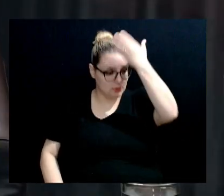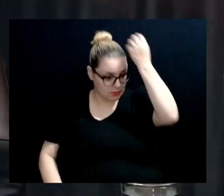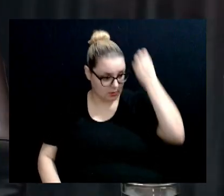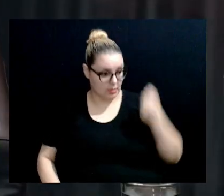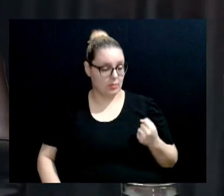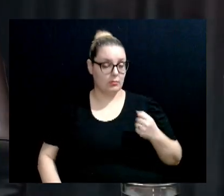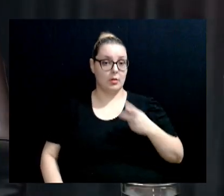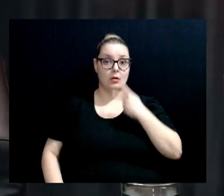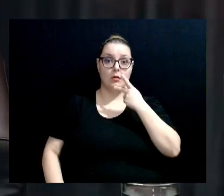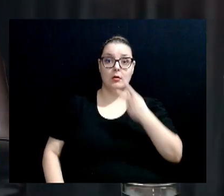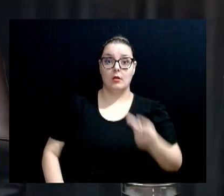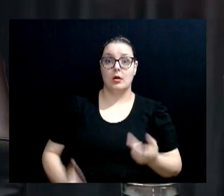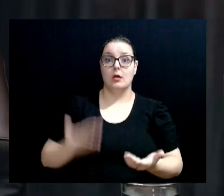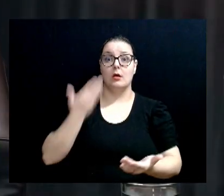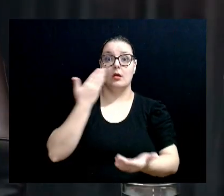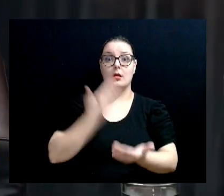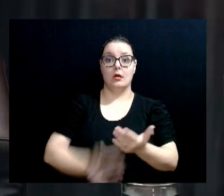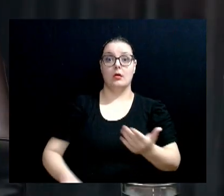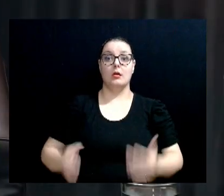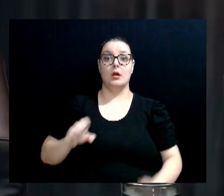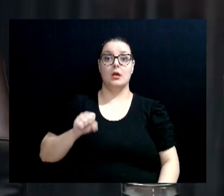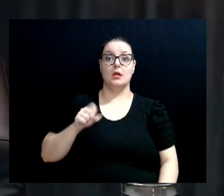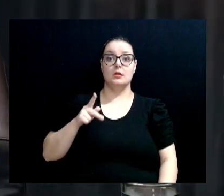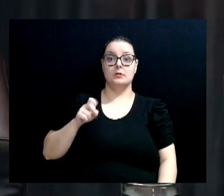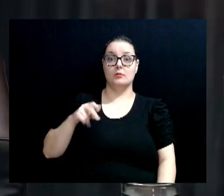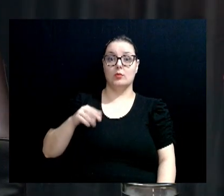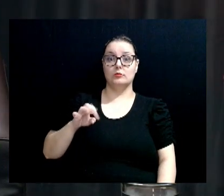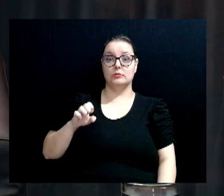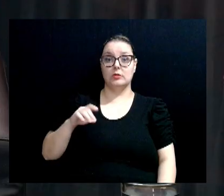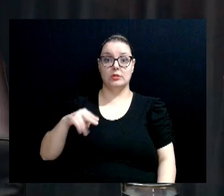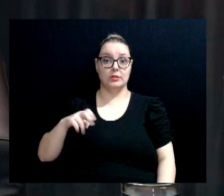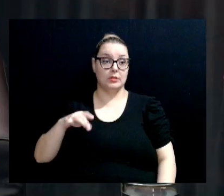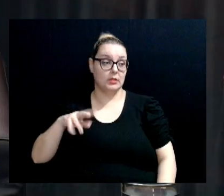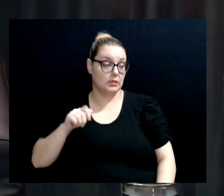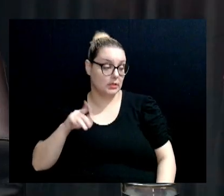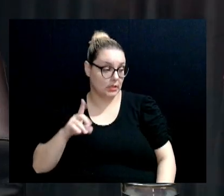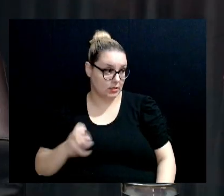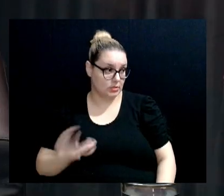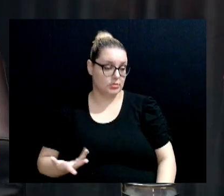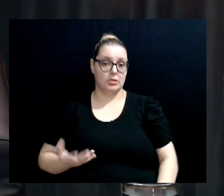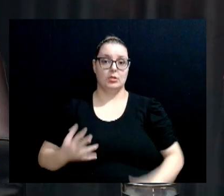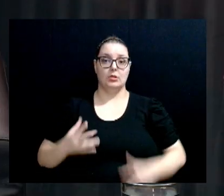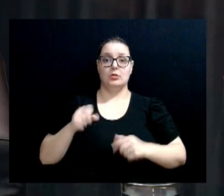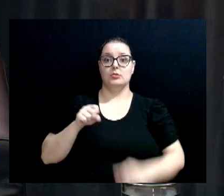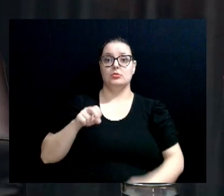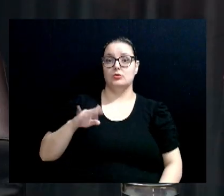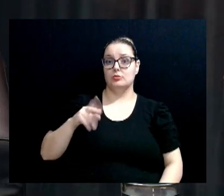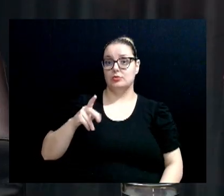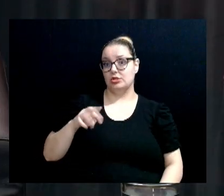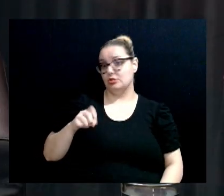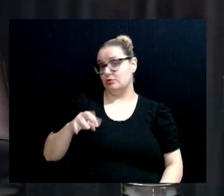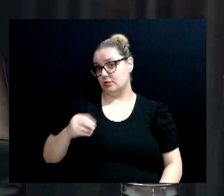de espontaneidade, né? Toda a subjetividade, porque o ser ele é